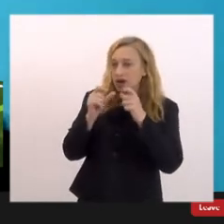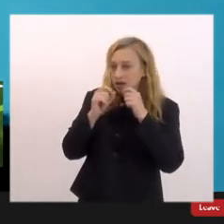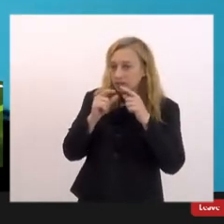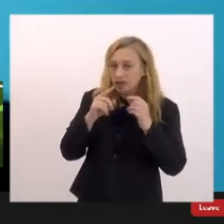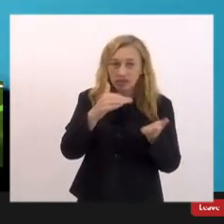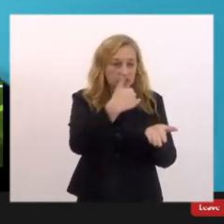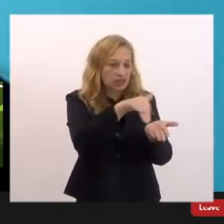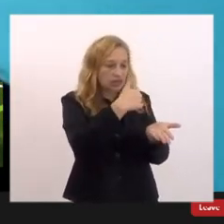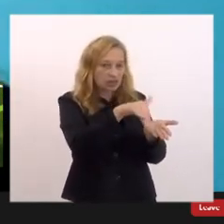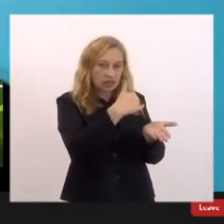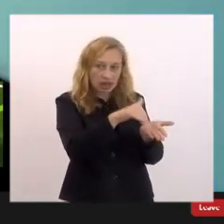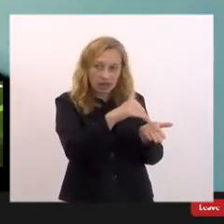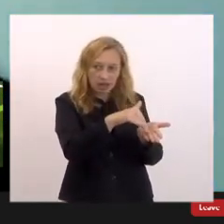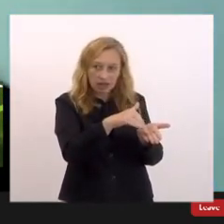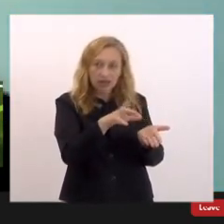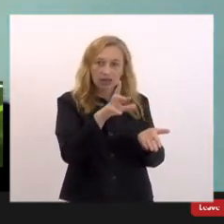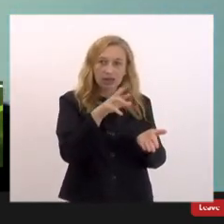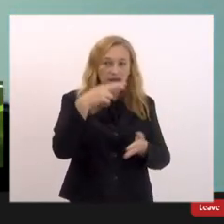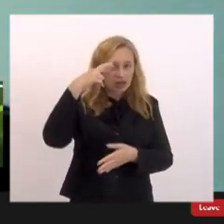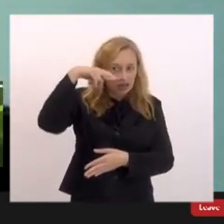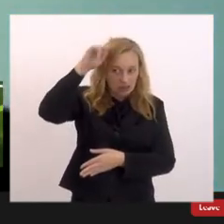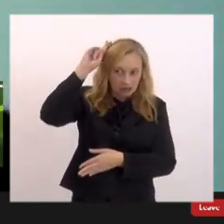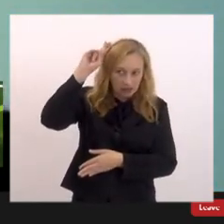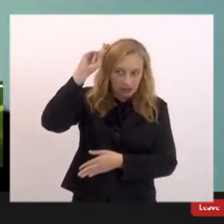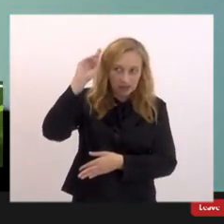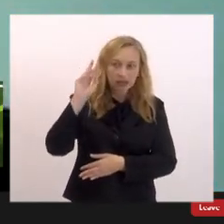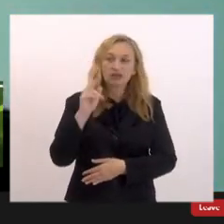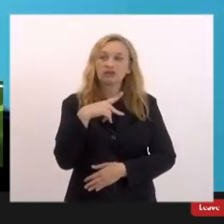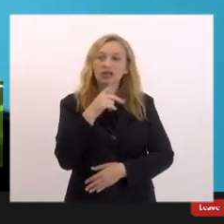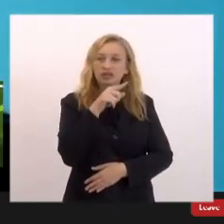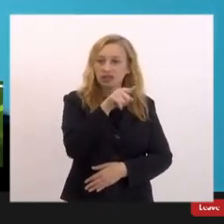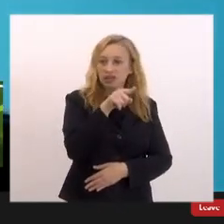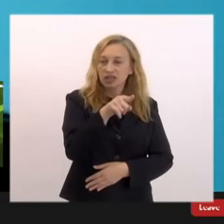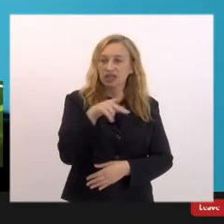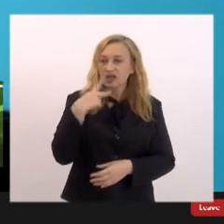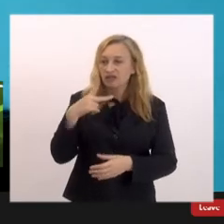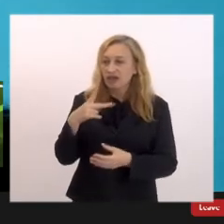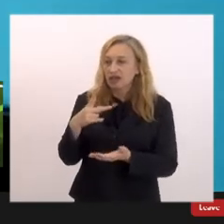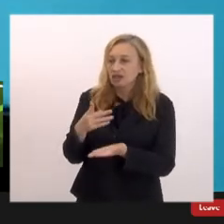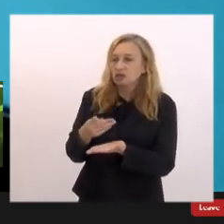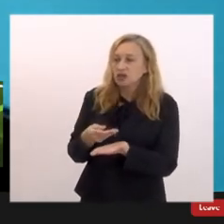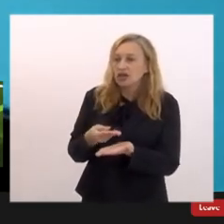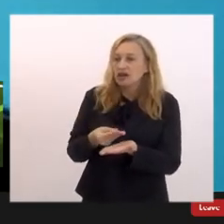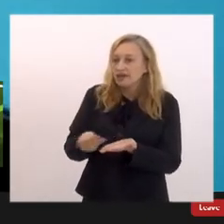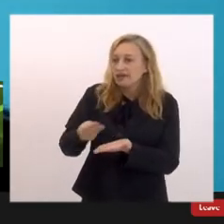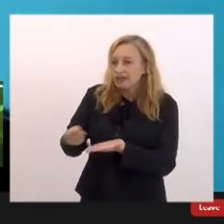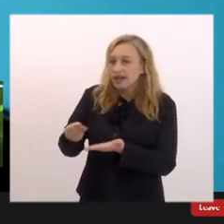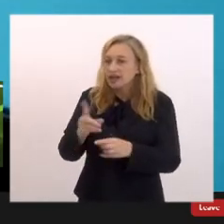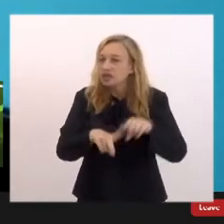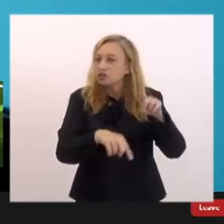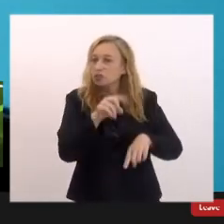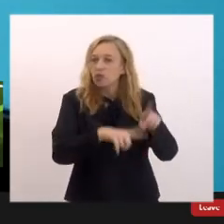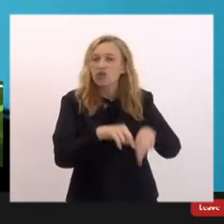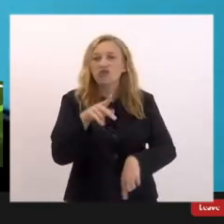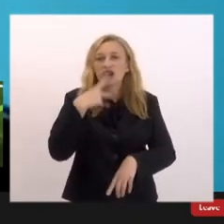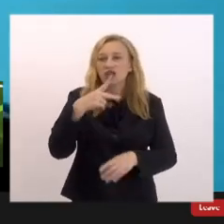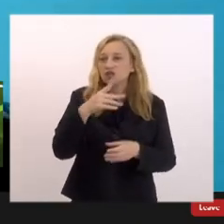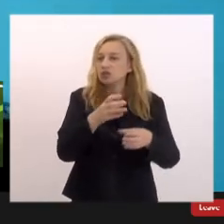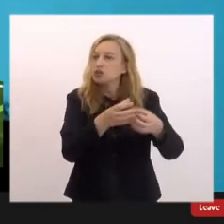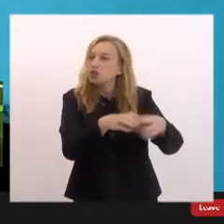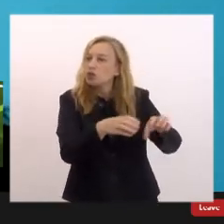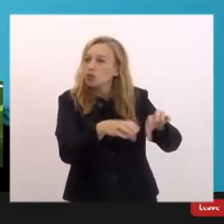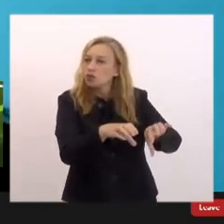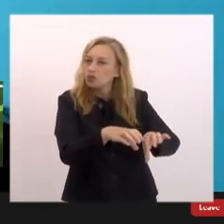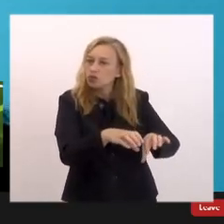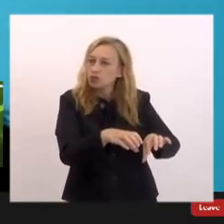página dele, o secretário Renan Ferreirinha, que ele estava exaltando a entrega dos materiais, sobre o concurso, né, para os